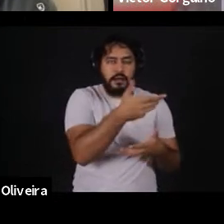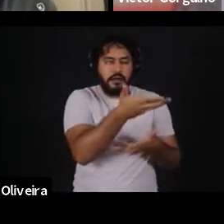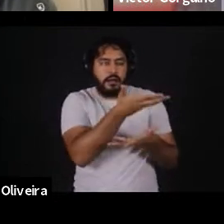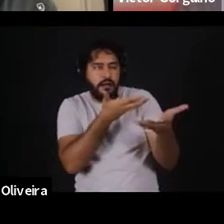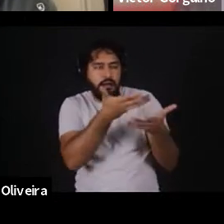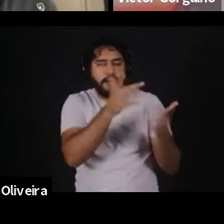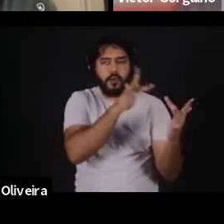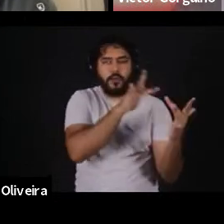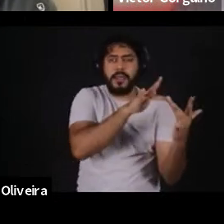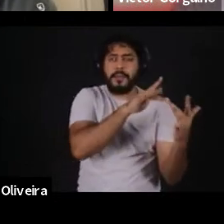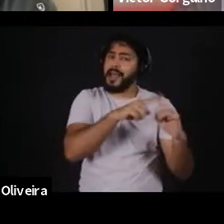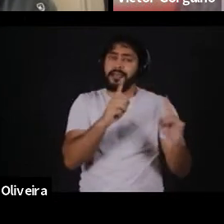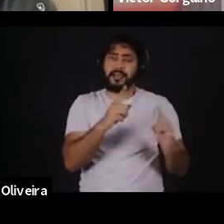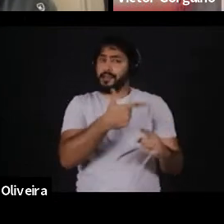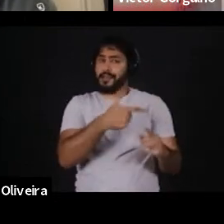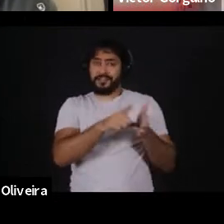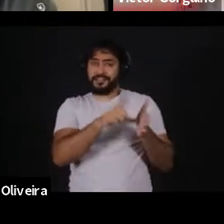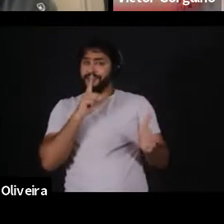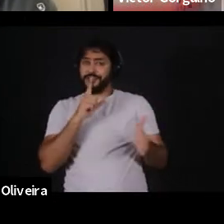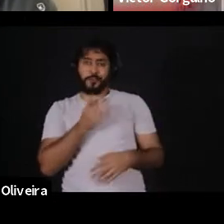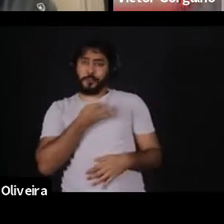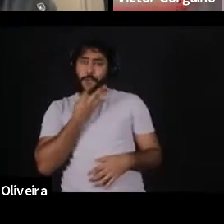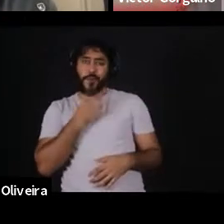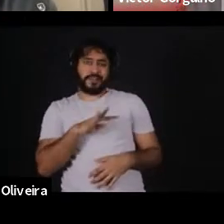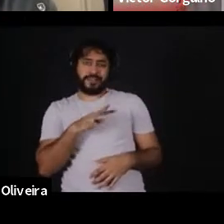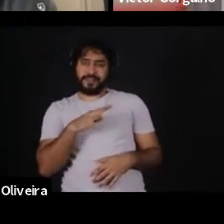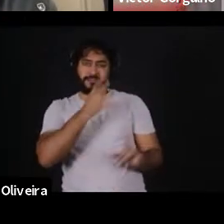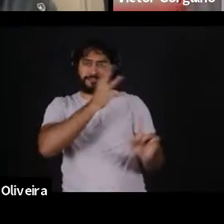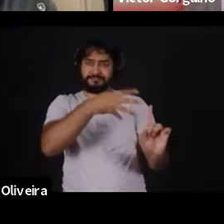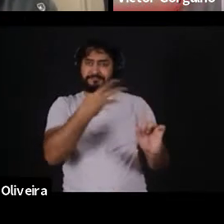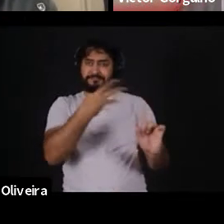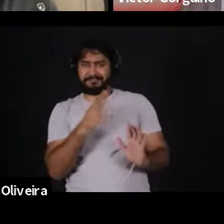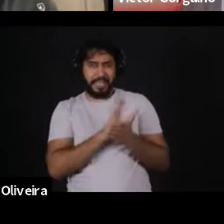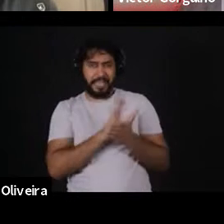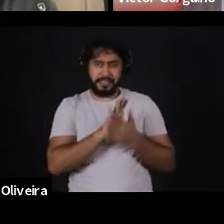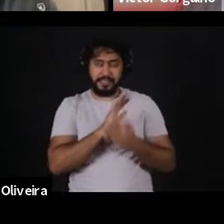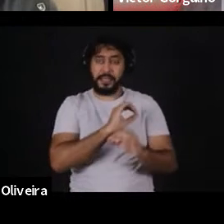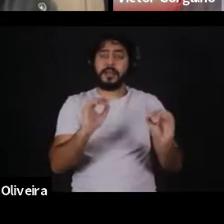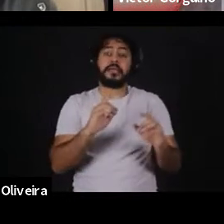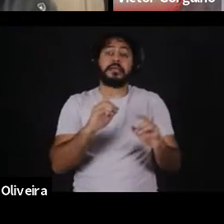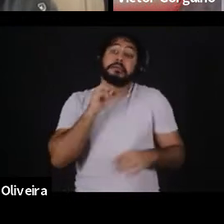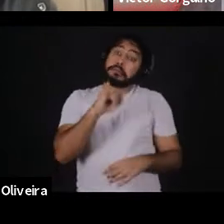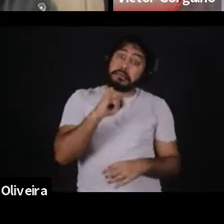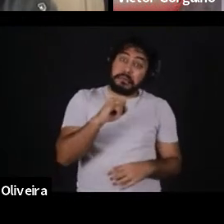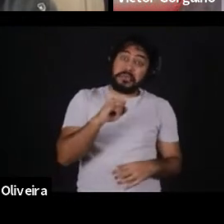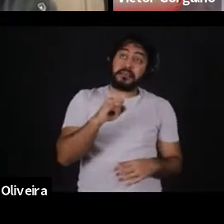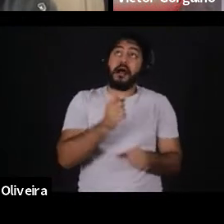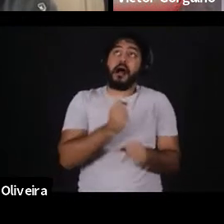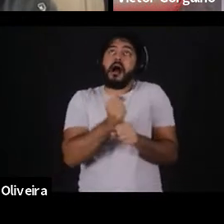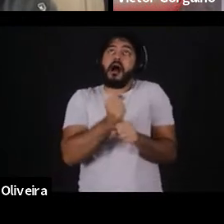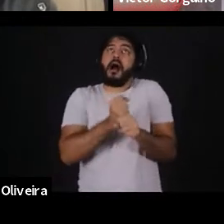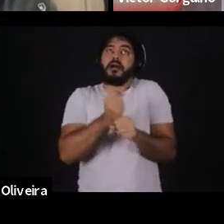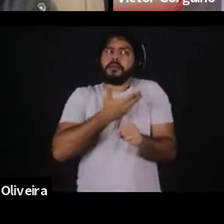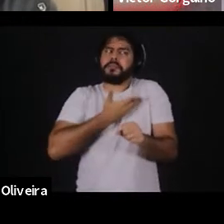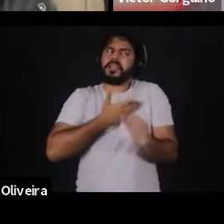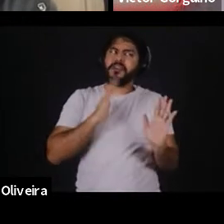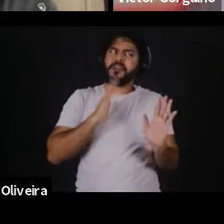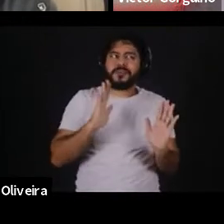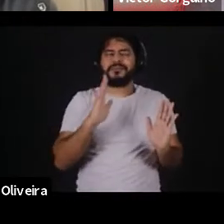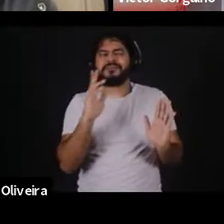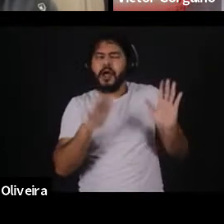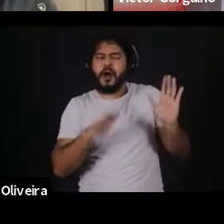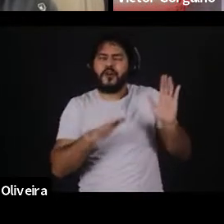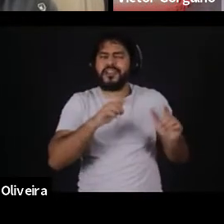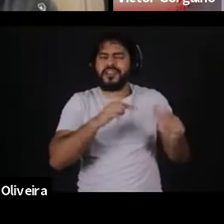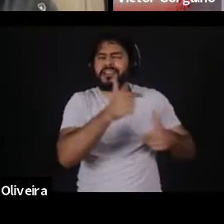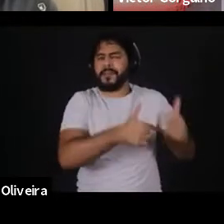ali. E a gente não se conhecia, talvez se a gente já tivesse se conhecido e fosse amigas de anos, não sei se o trabalho aconteceria assim, mas da forma que